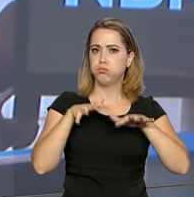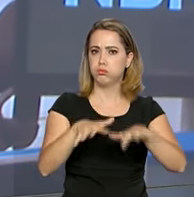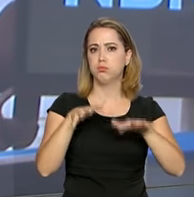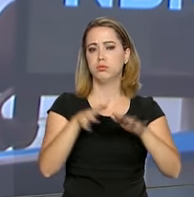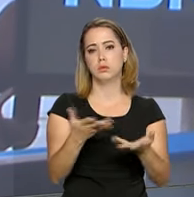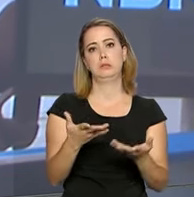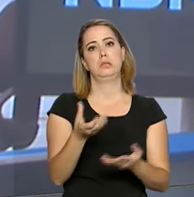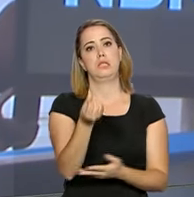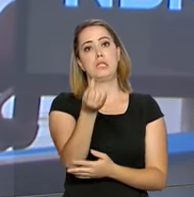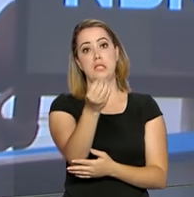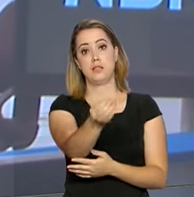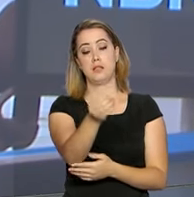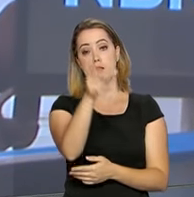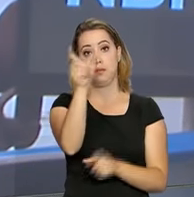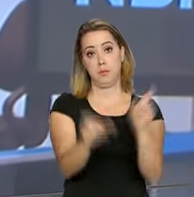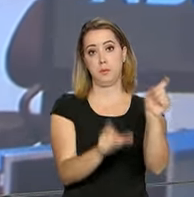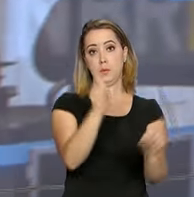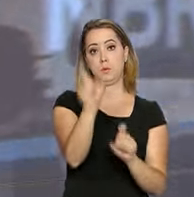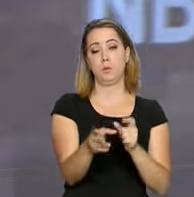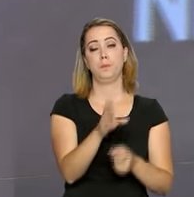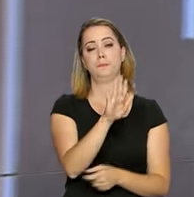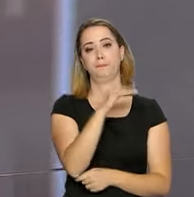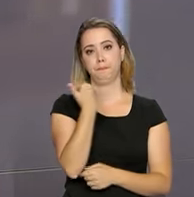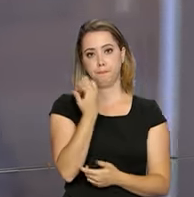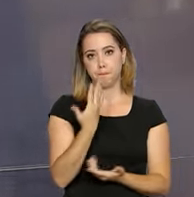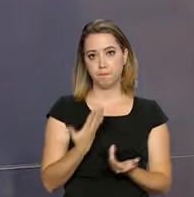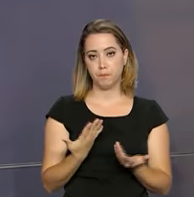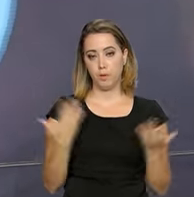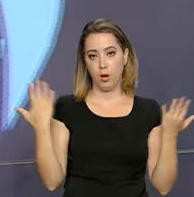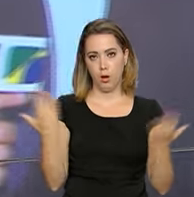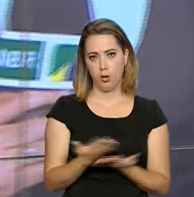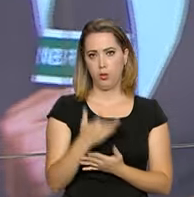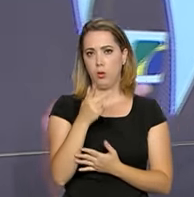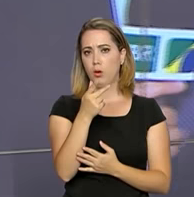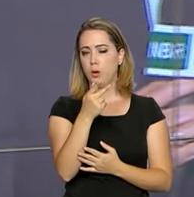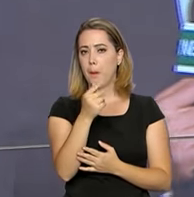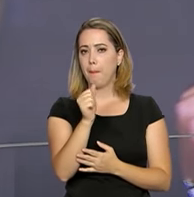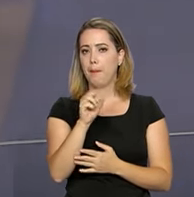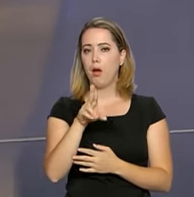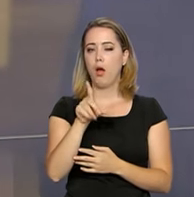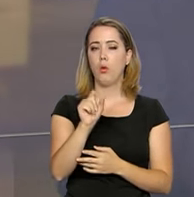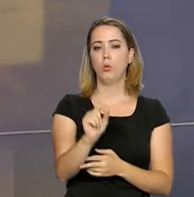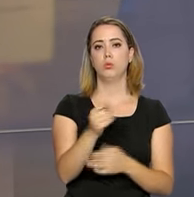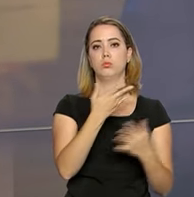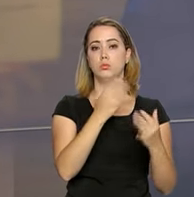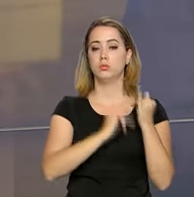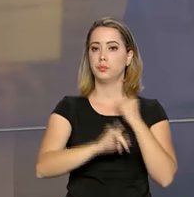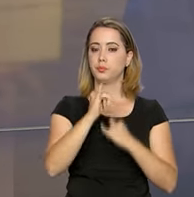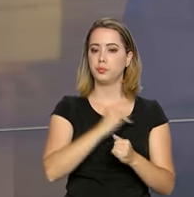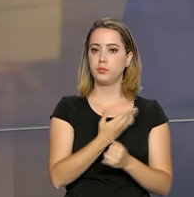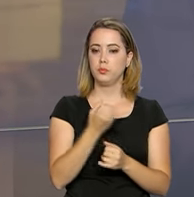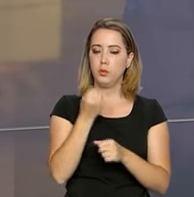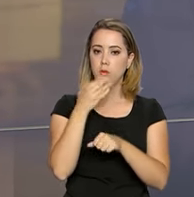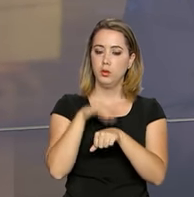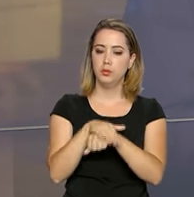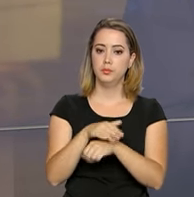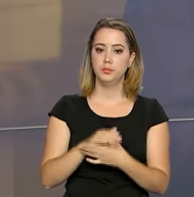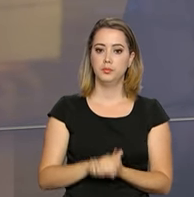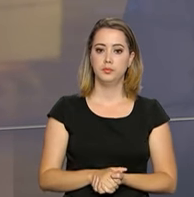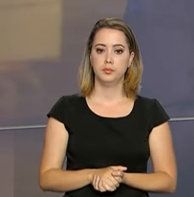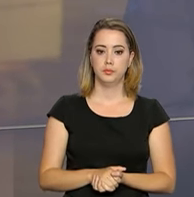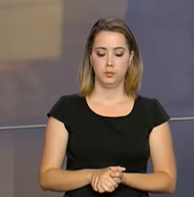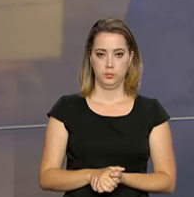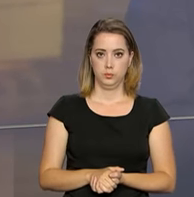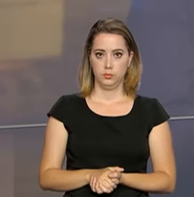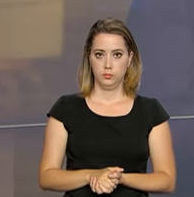menos 60 mortos ao vivo o repórter Paulo la Sálvia Tem mais informações pra gente Oi Paulo Boa noite Oi Leandro